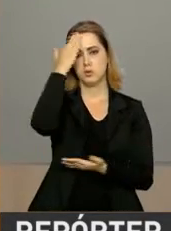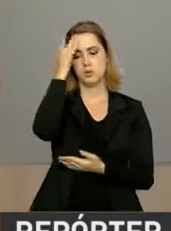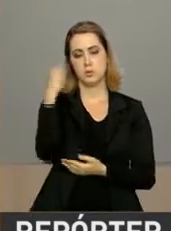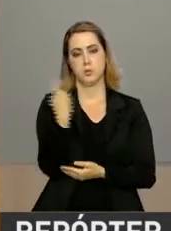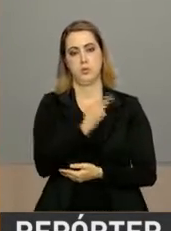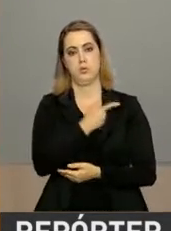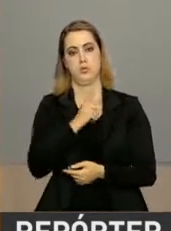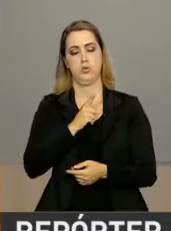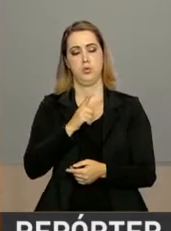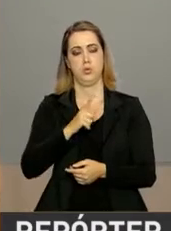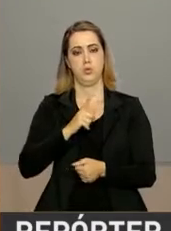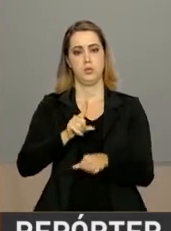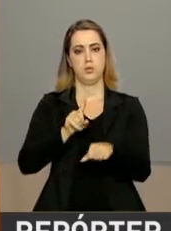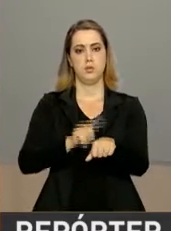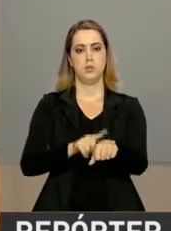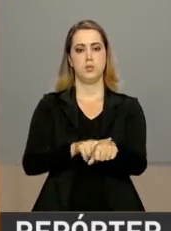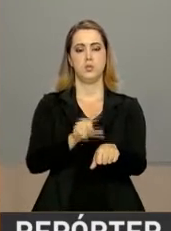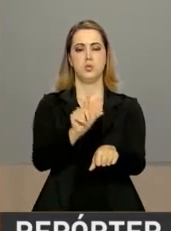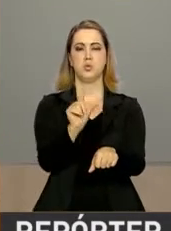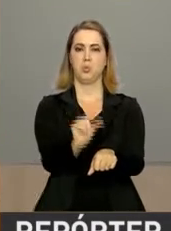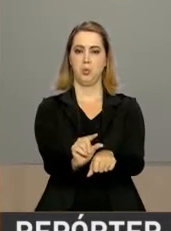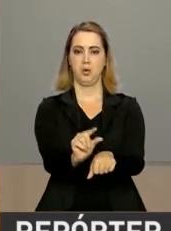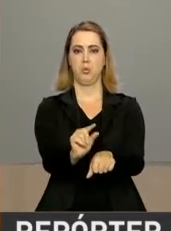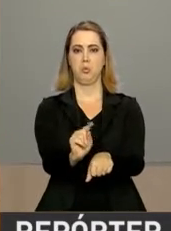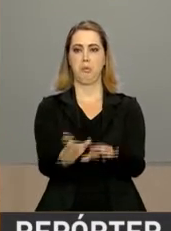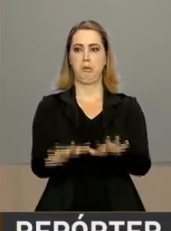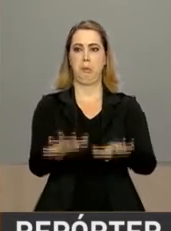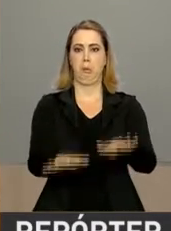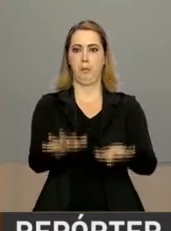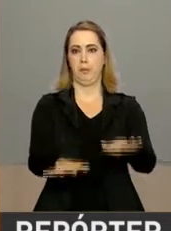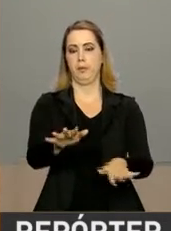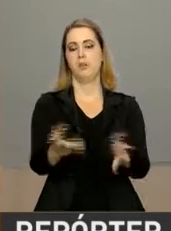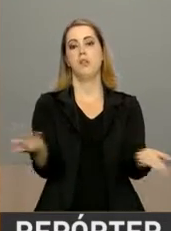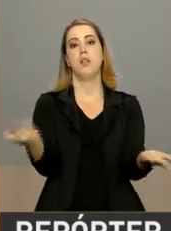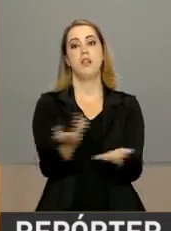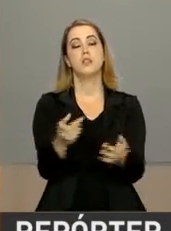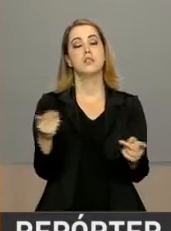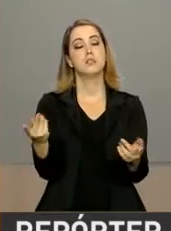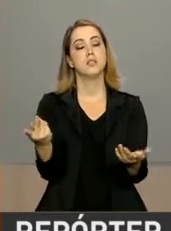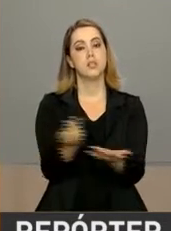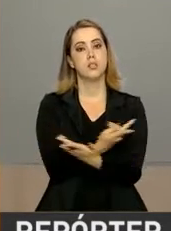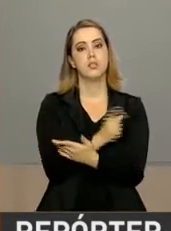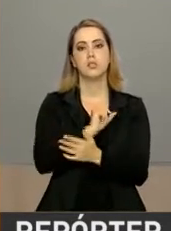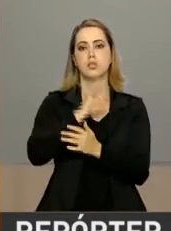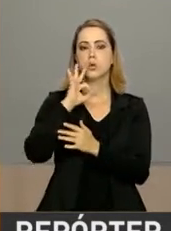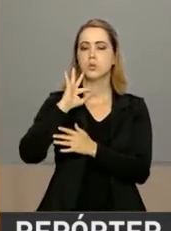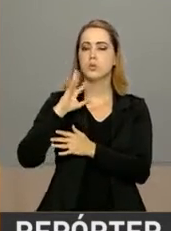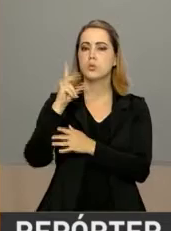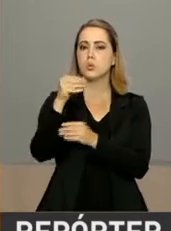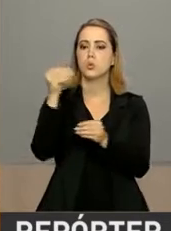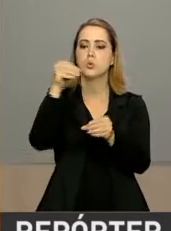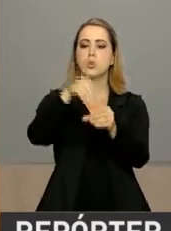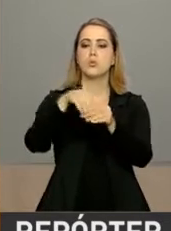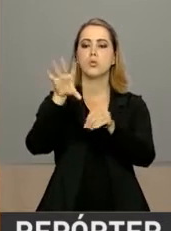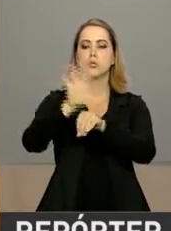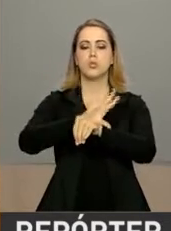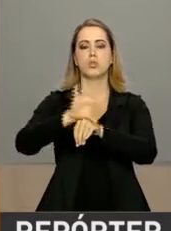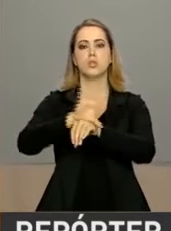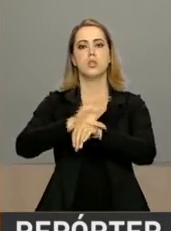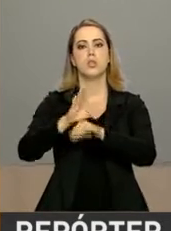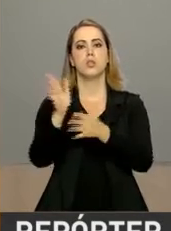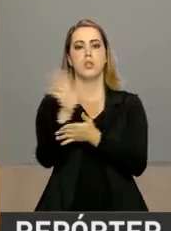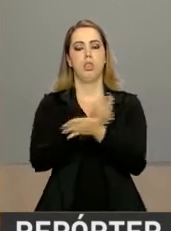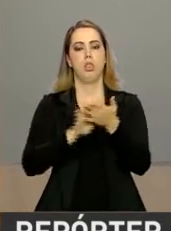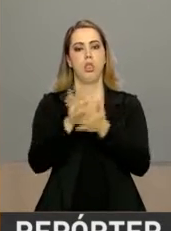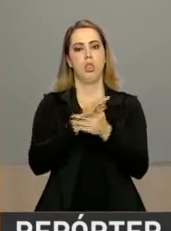período pouco mais agitado mais cumpridas todas as normas funcionais sem nenhuma instabilidade